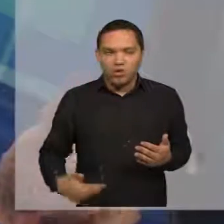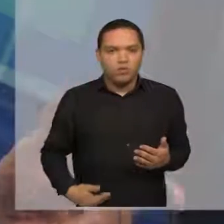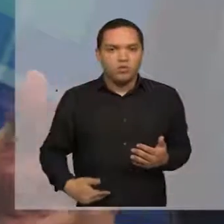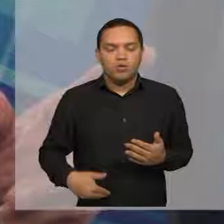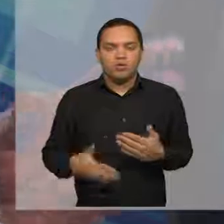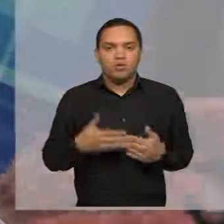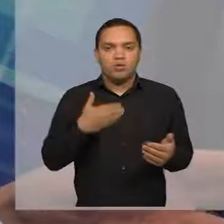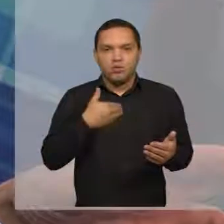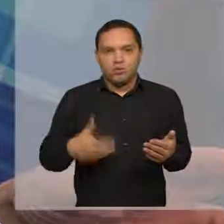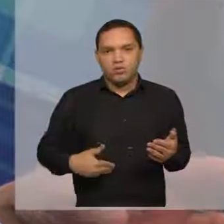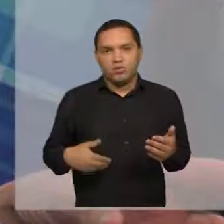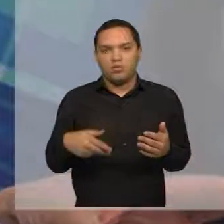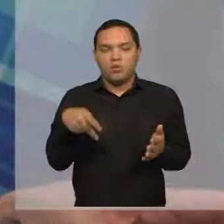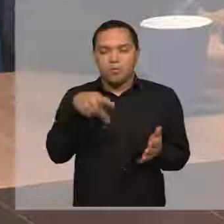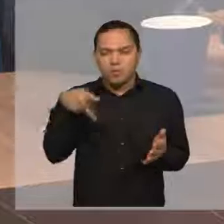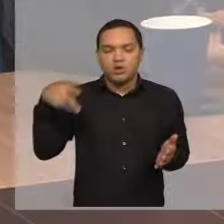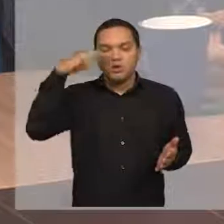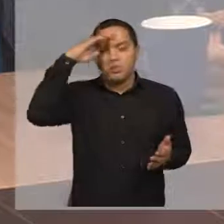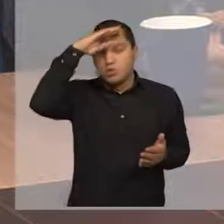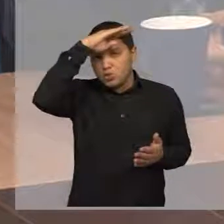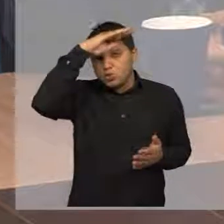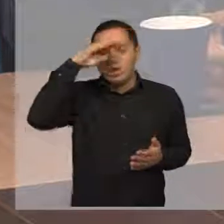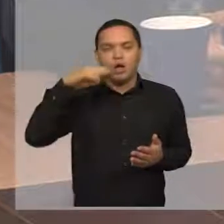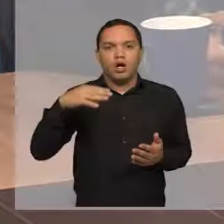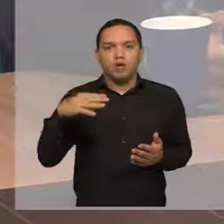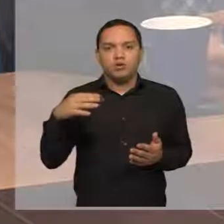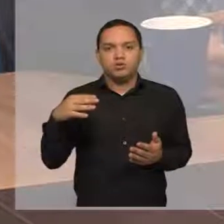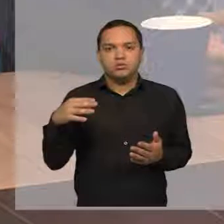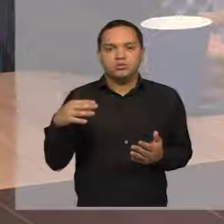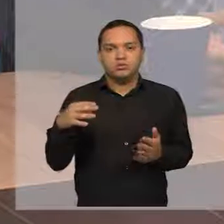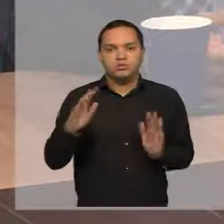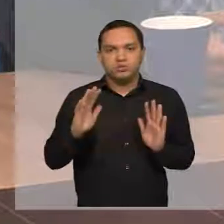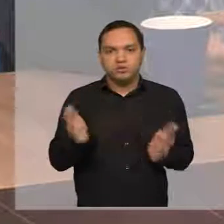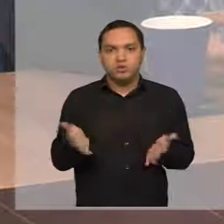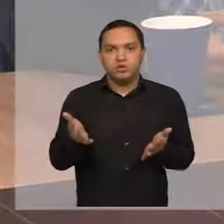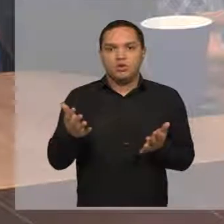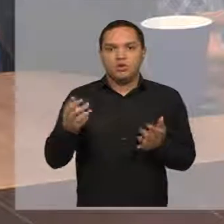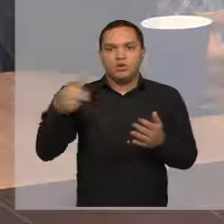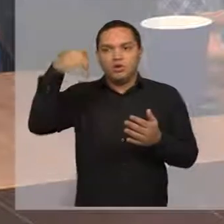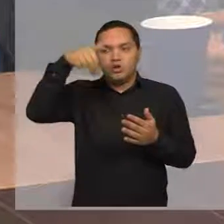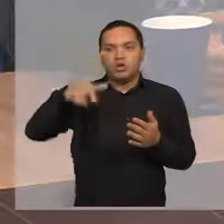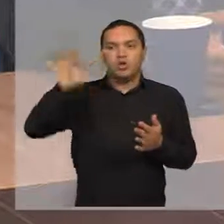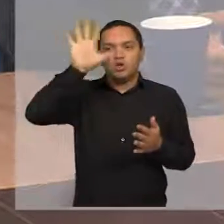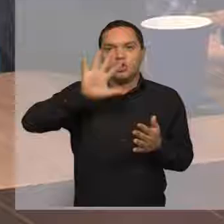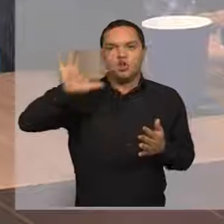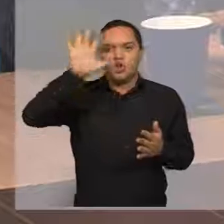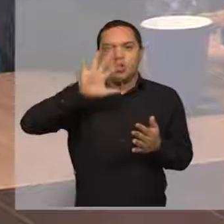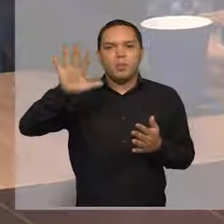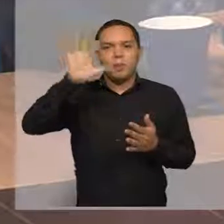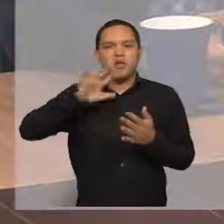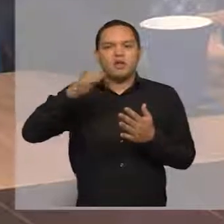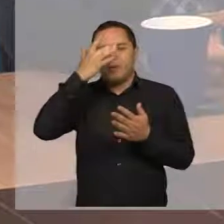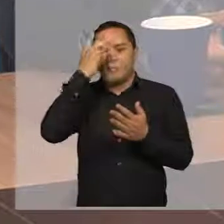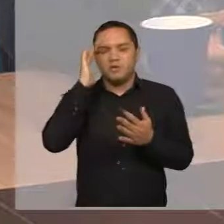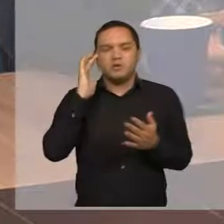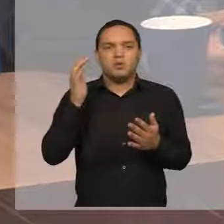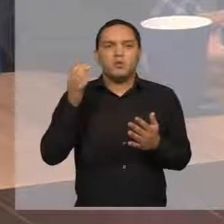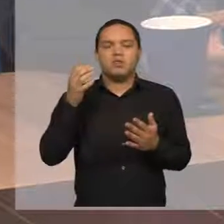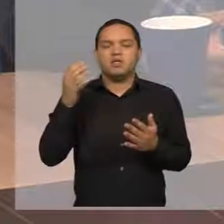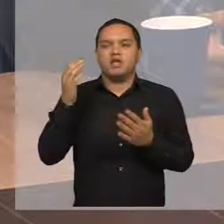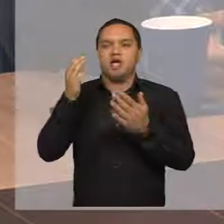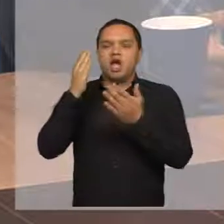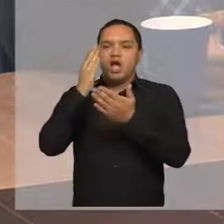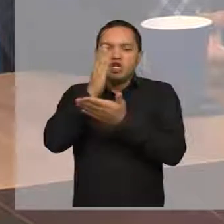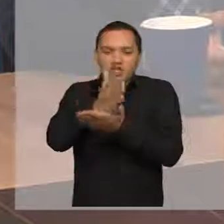o governo do presidente Bolsonaro, que dividiu no Nordeste, inclusive, a preferência do eleitorado.